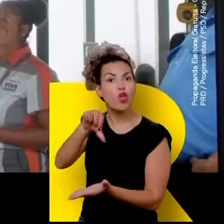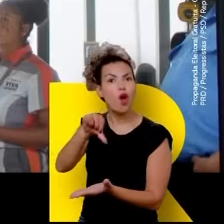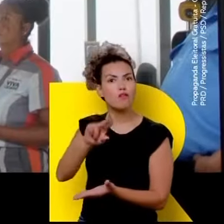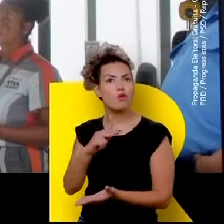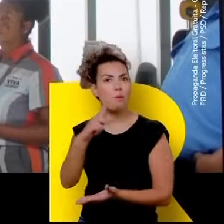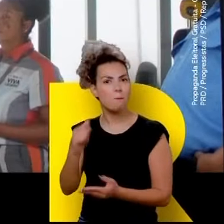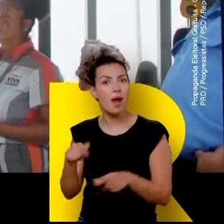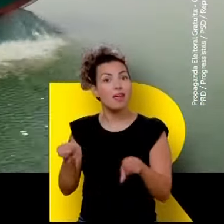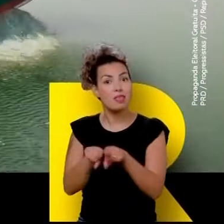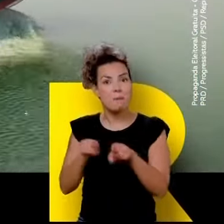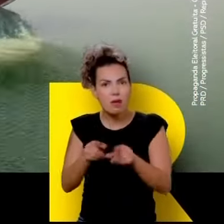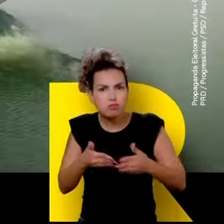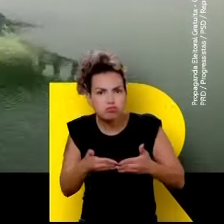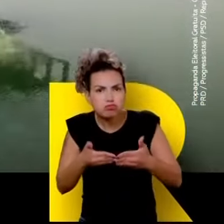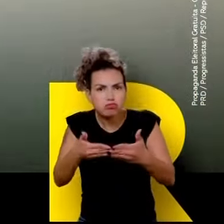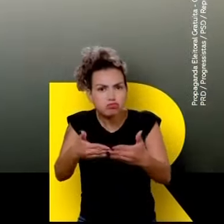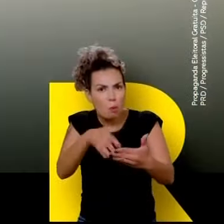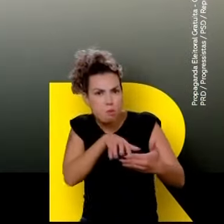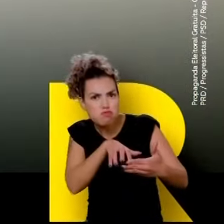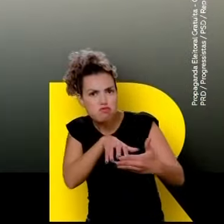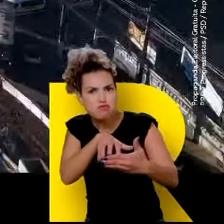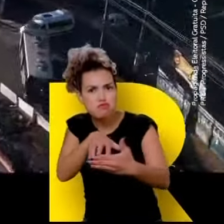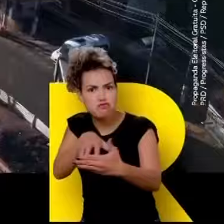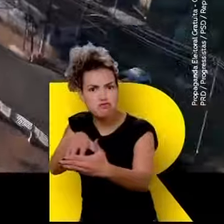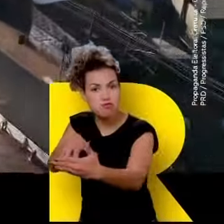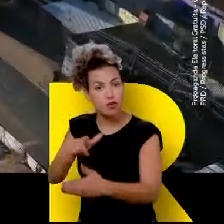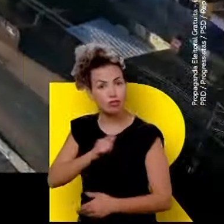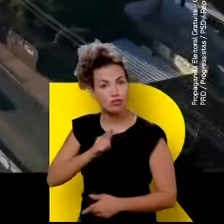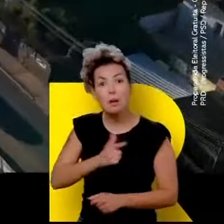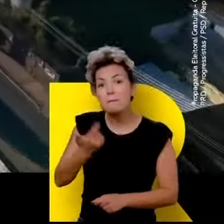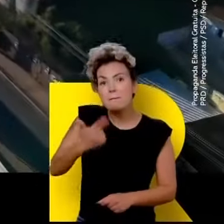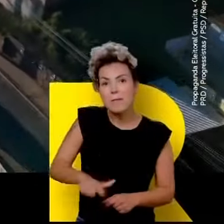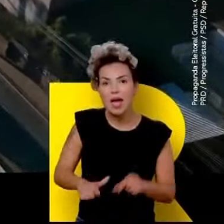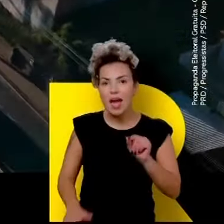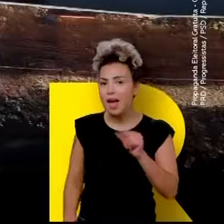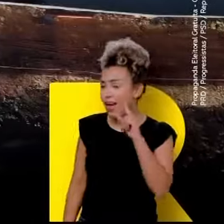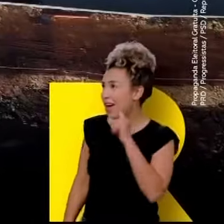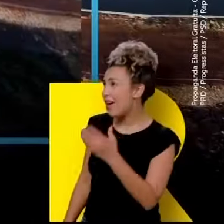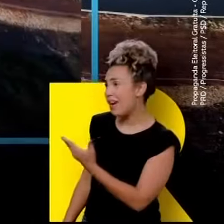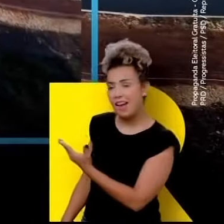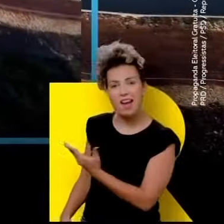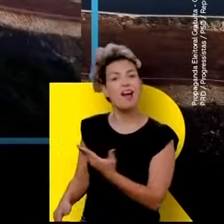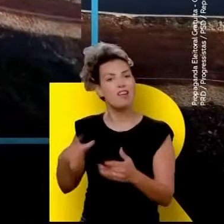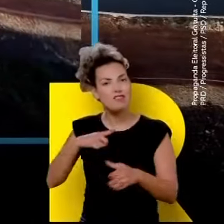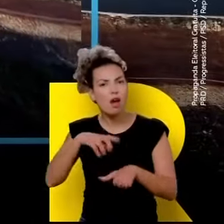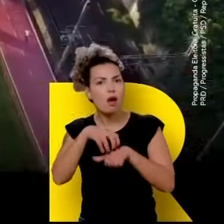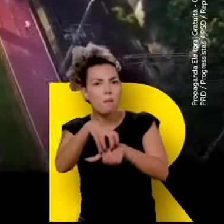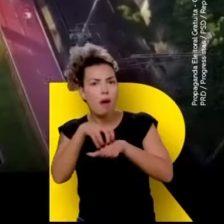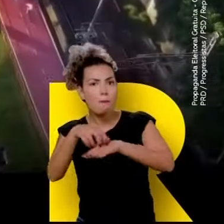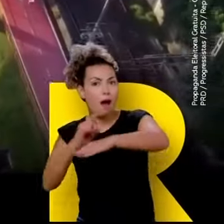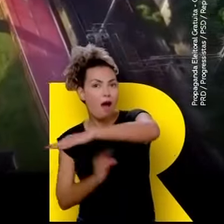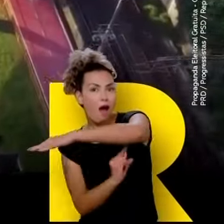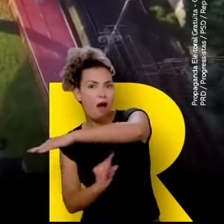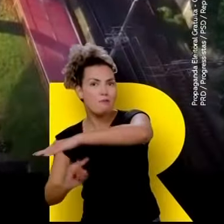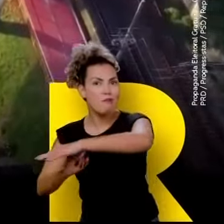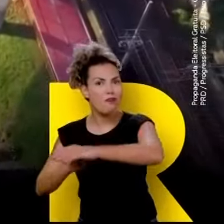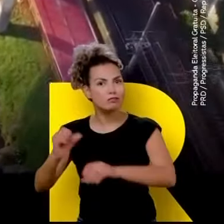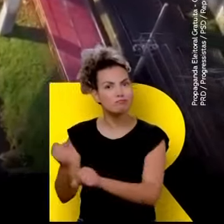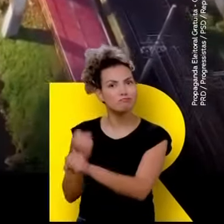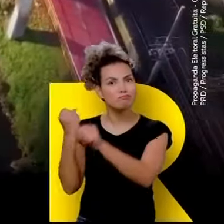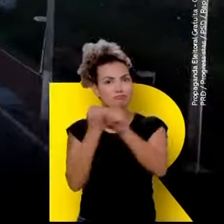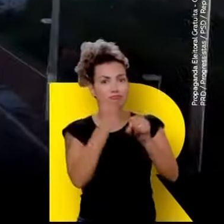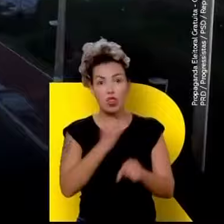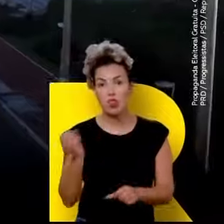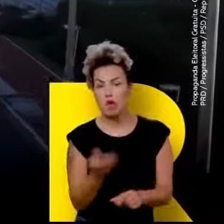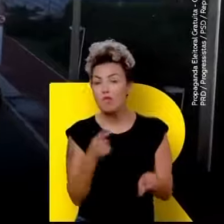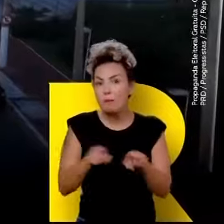inovador na Represa Billings, o Aquático SP. Além disso, a duplicação do Complexo Viário João Beissola e da Ponte